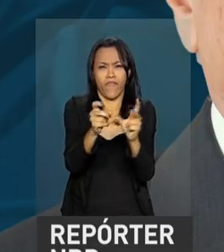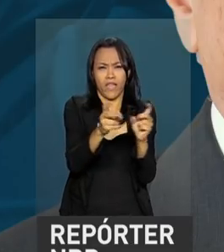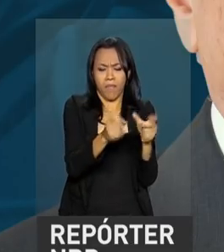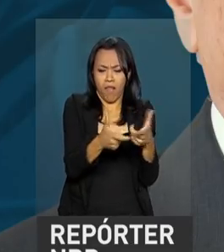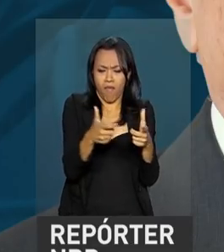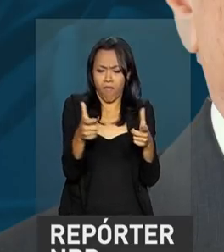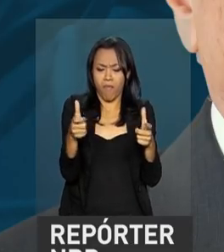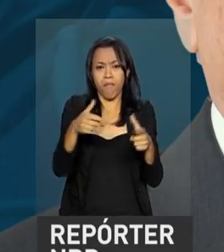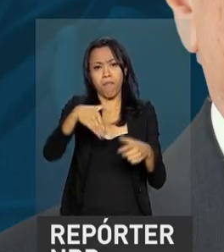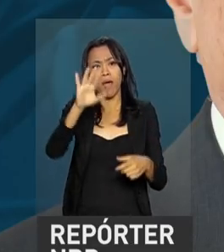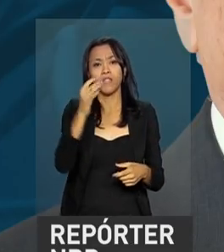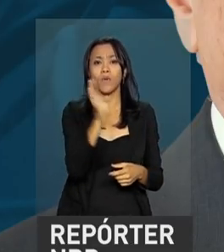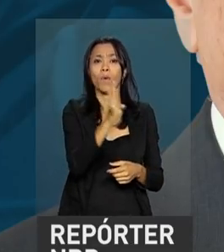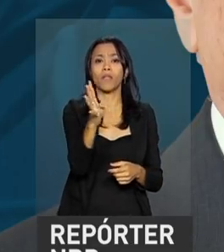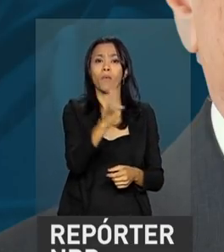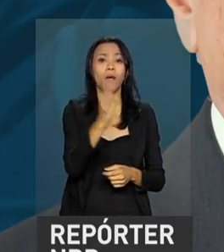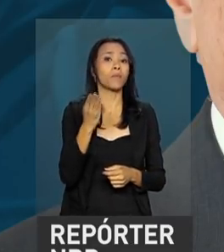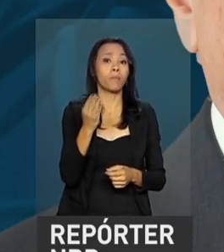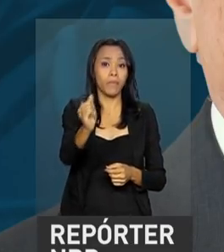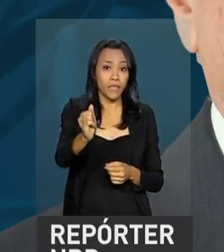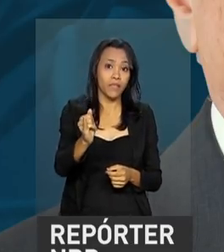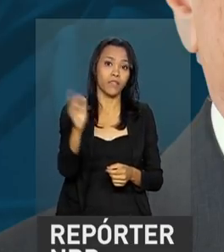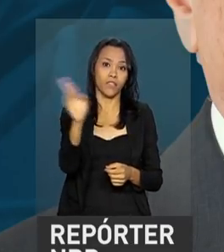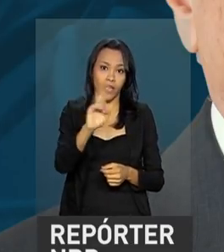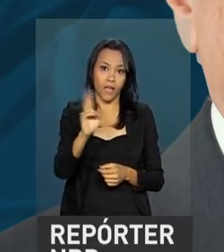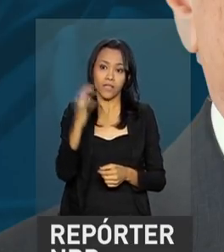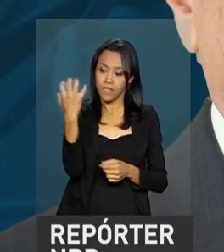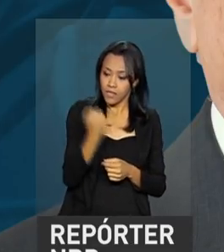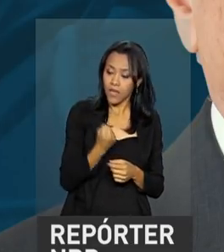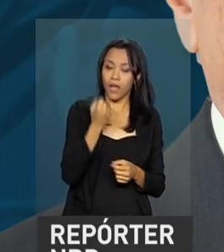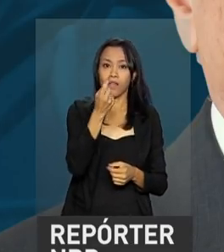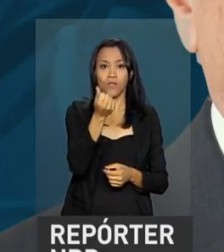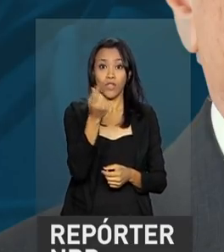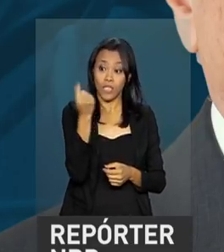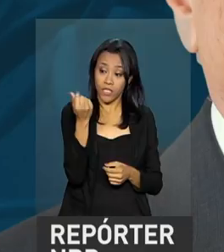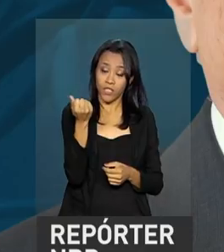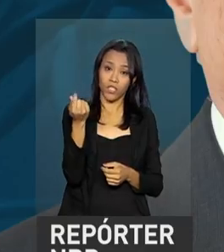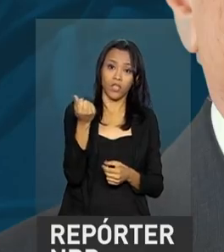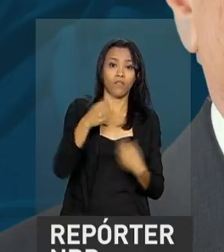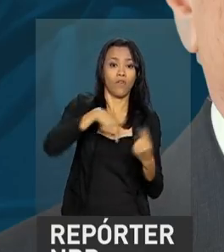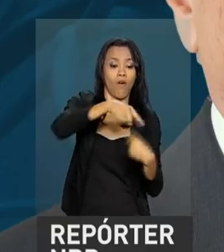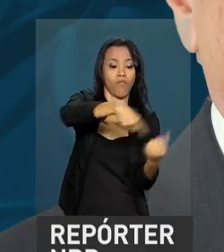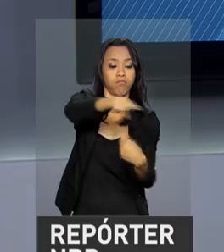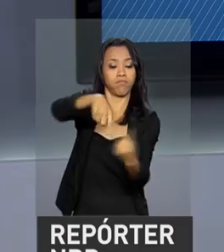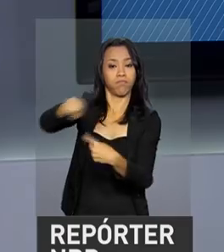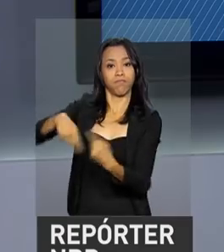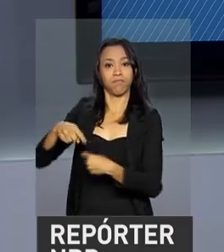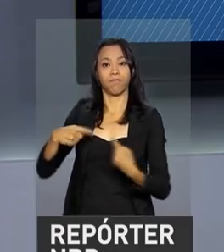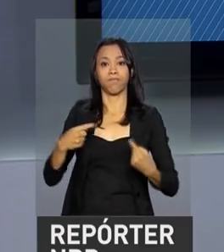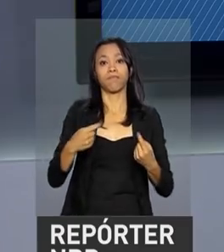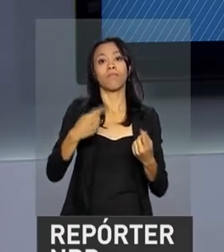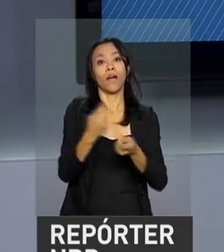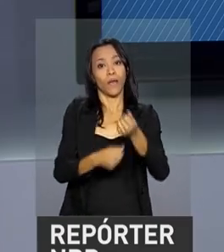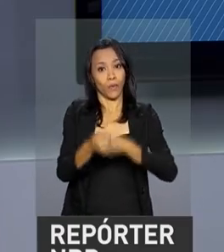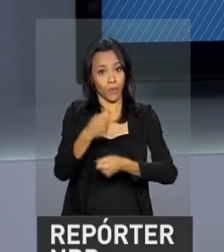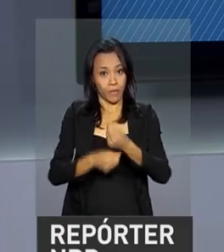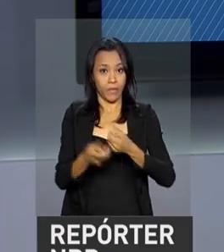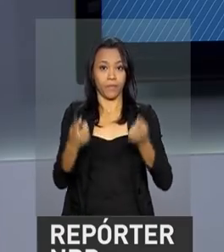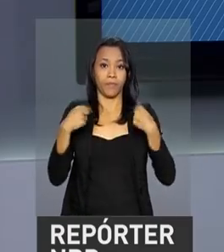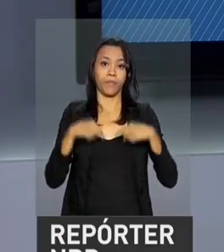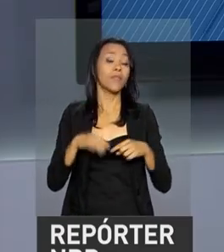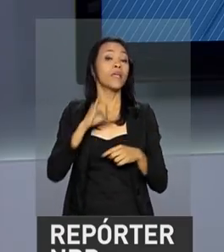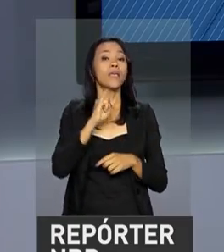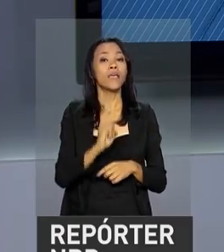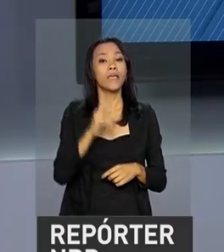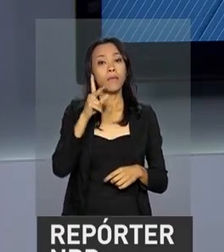44 bilhões de reais sacados e que movimentarão a economia o ipc é a